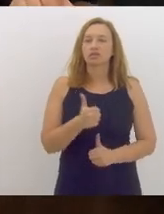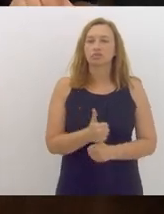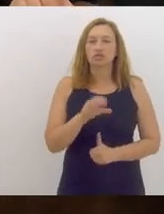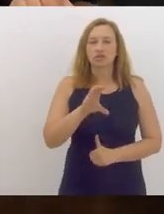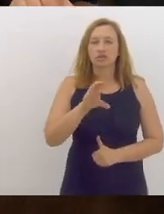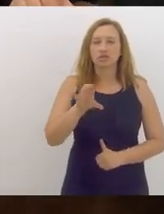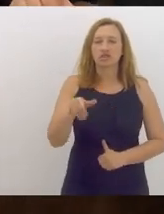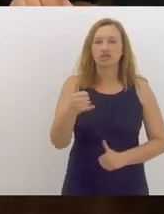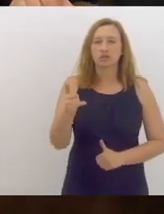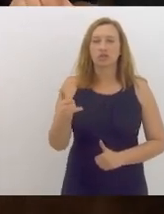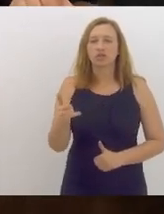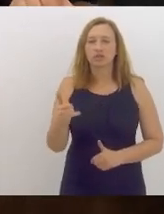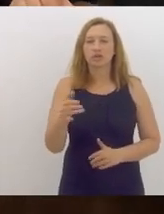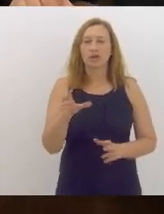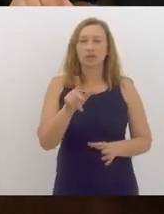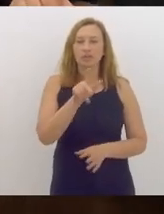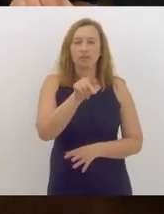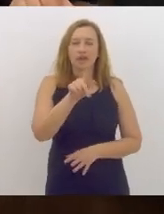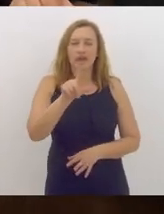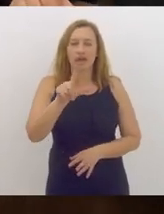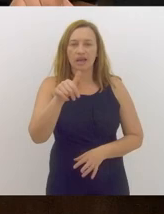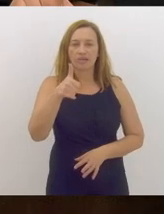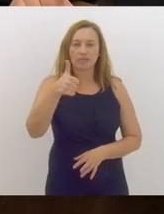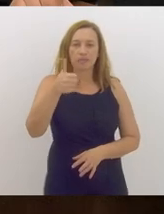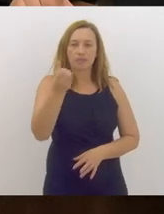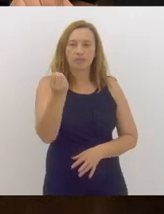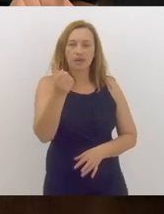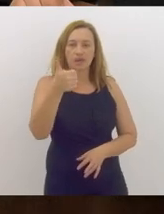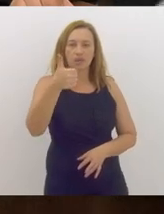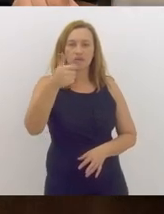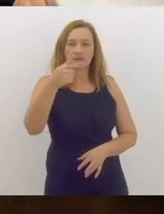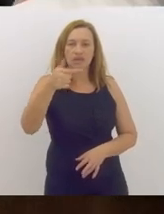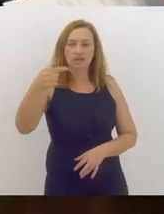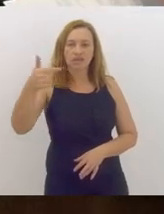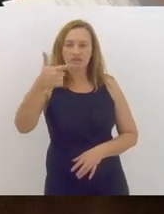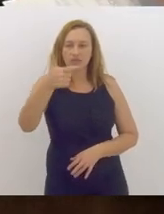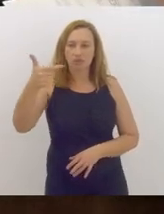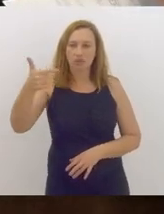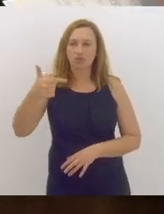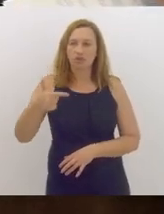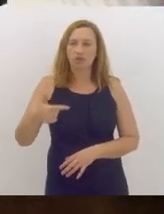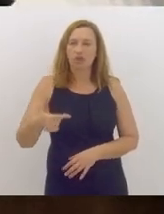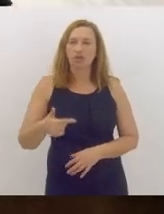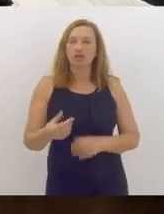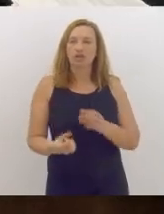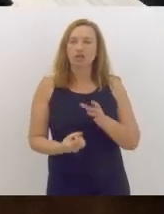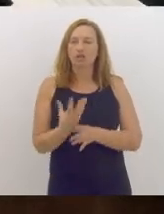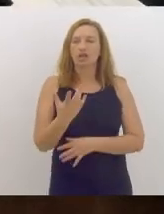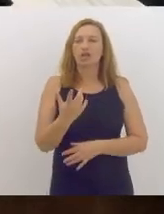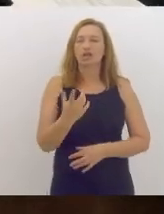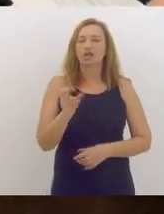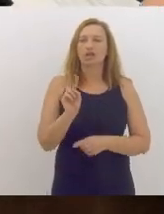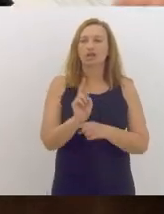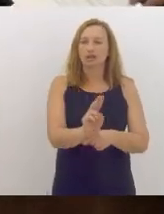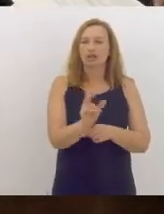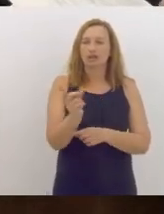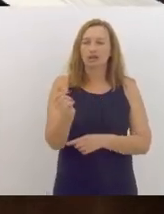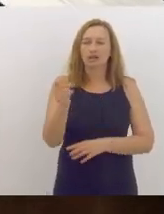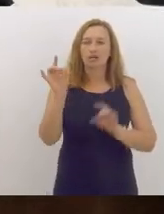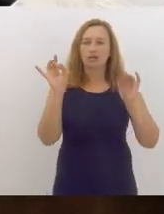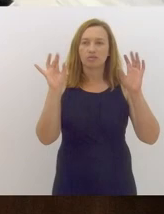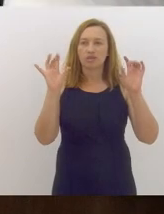CCJ, ao PL 6177 de 22, que cria a linha de crédito